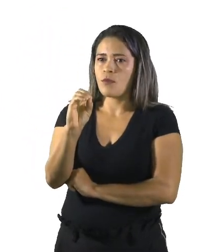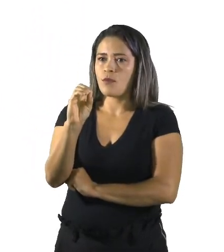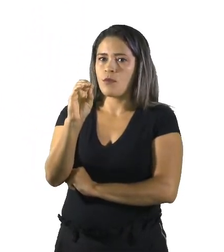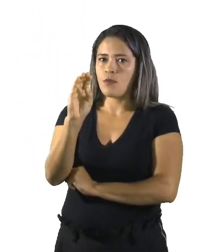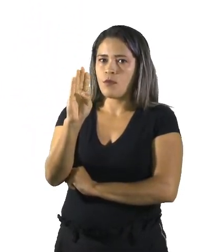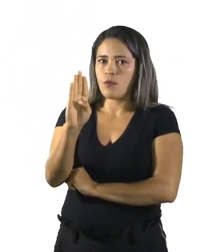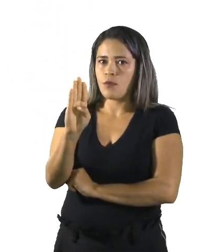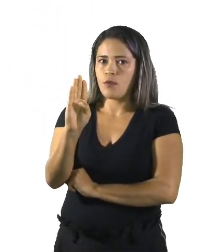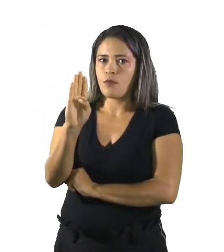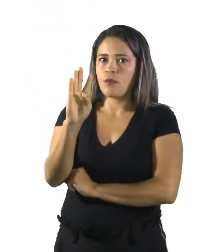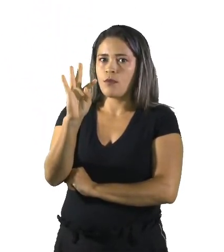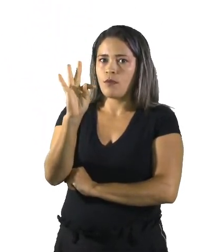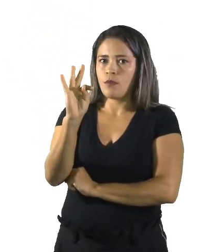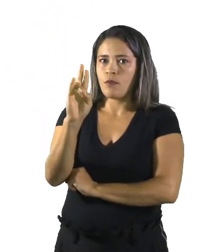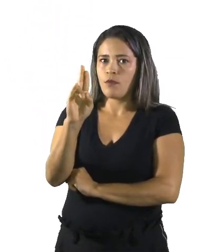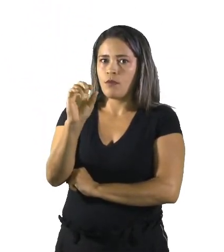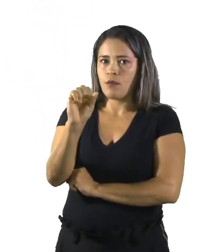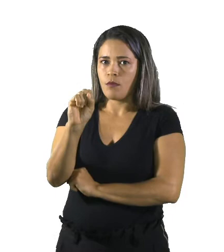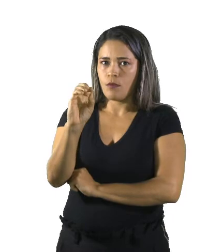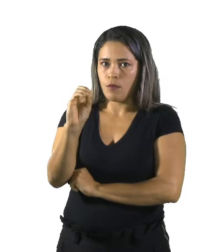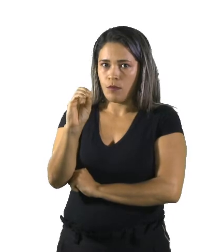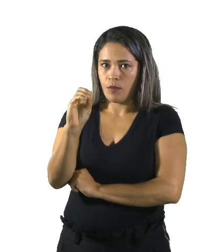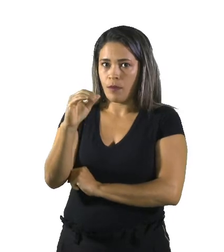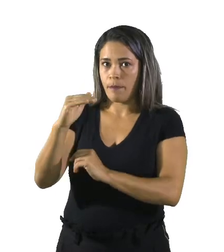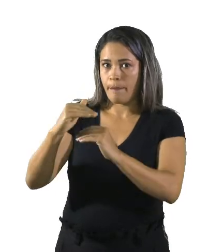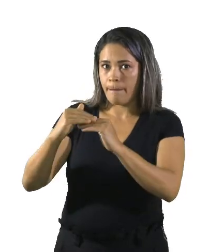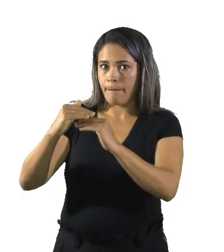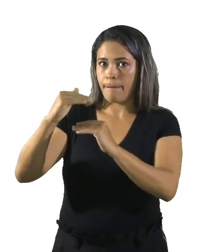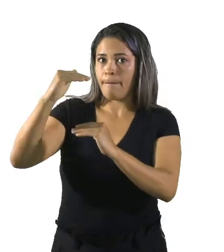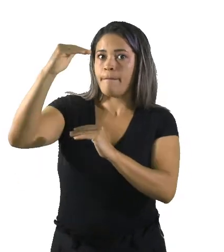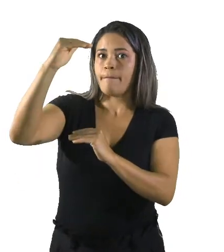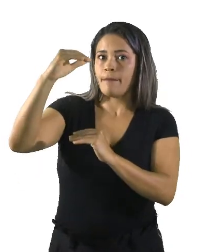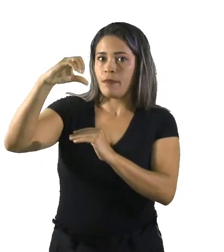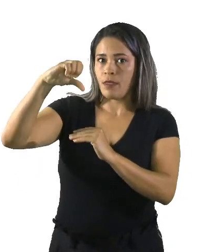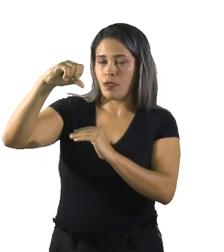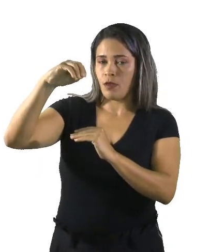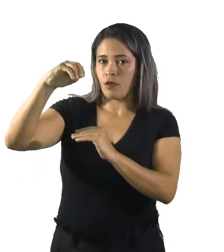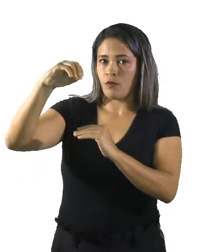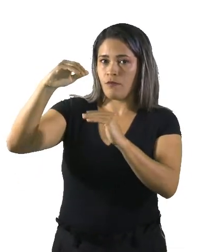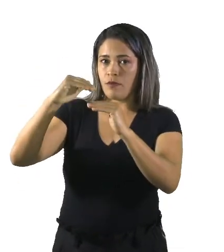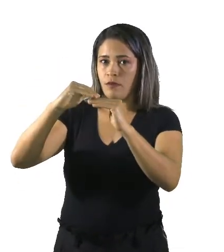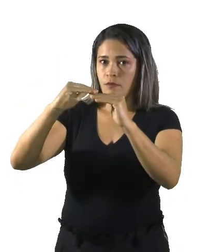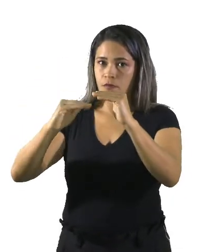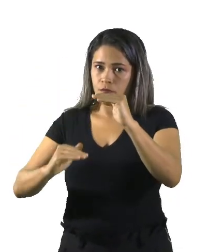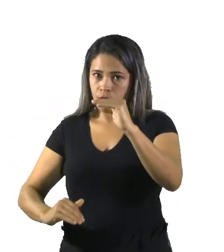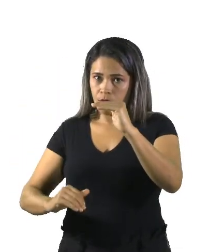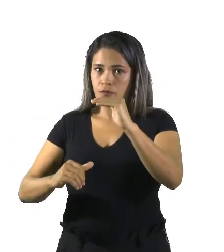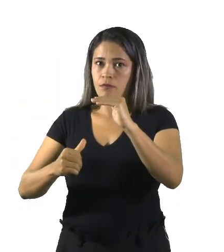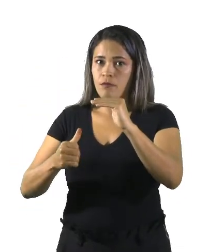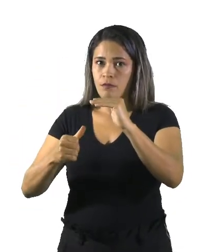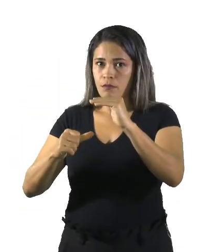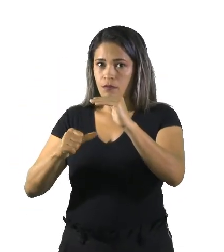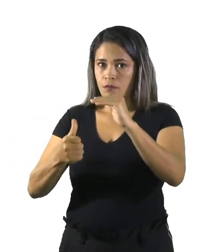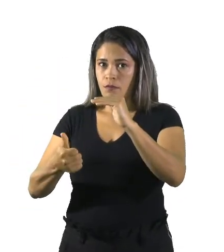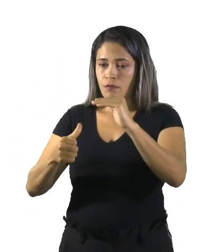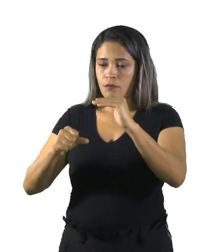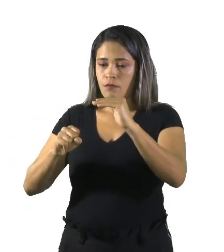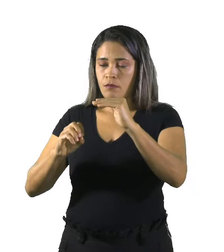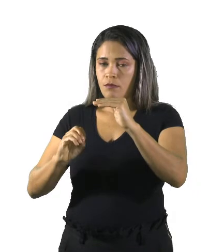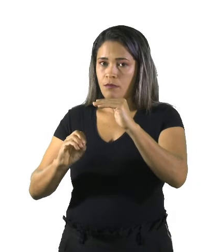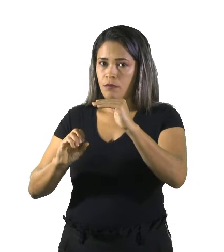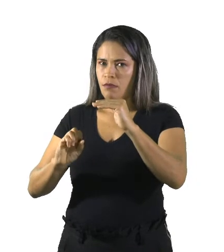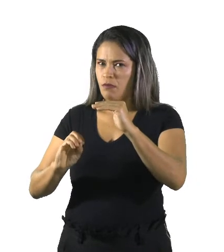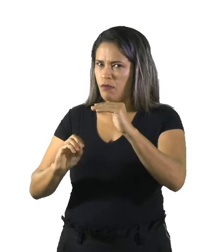um ângulo que é maior do que 90 e menor do que 180 graus. Tranquilo? Professor, que